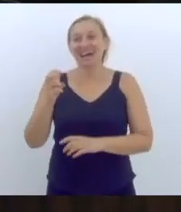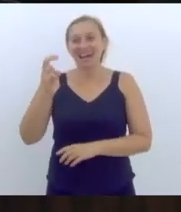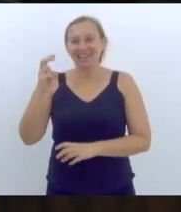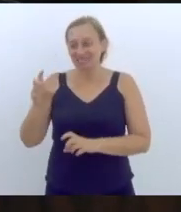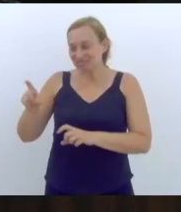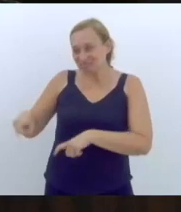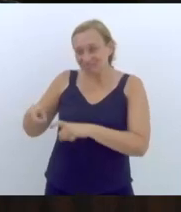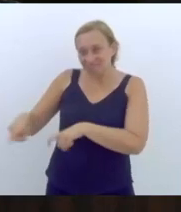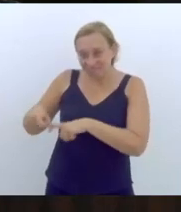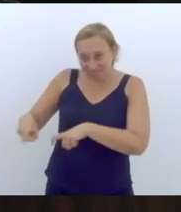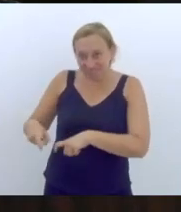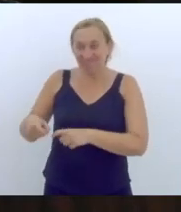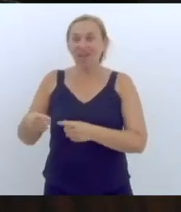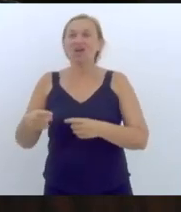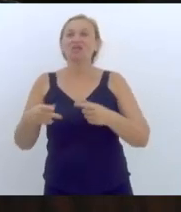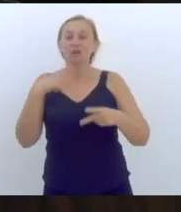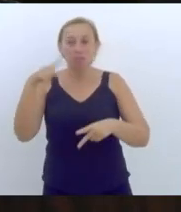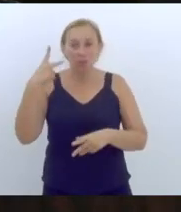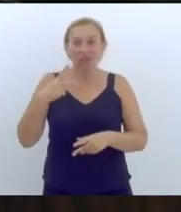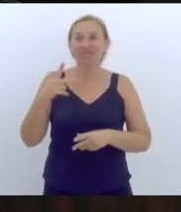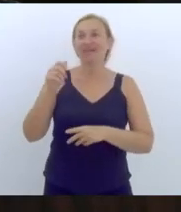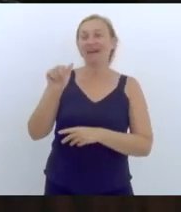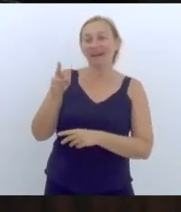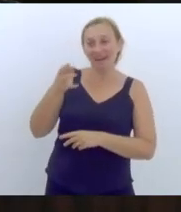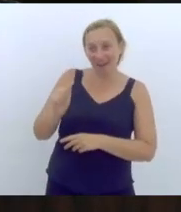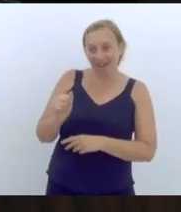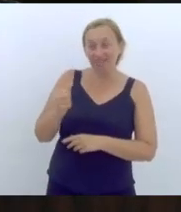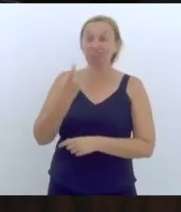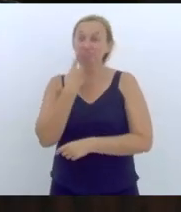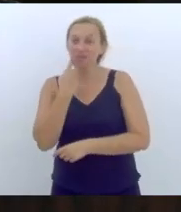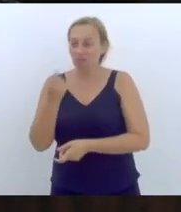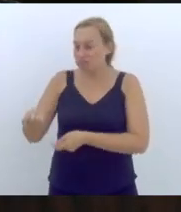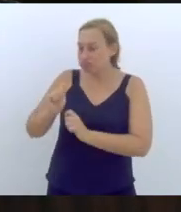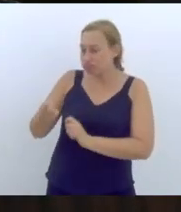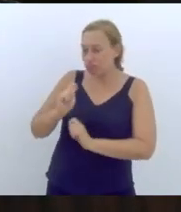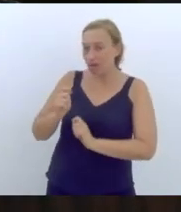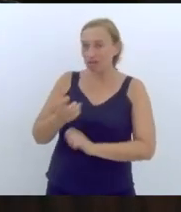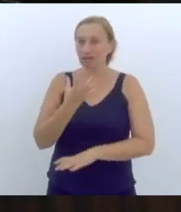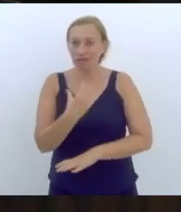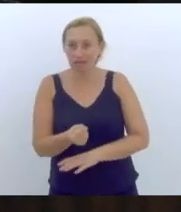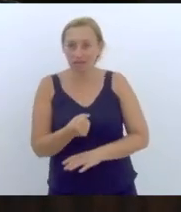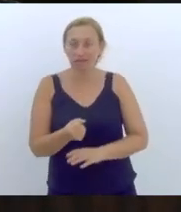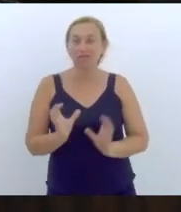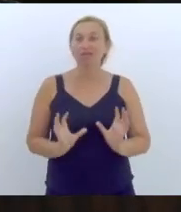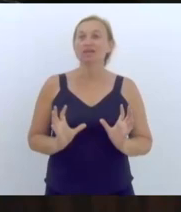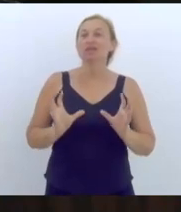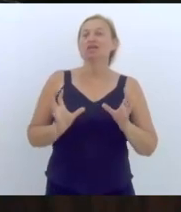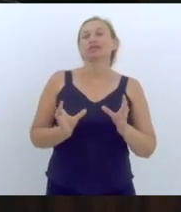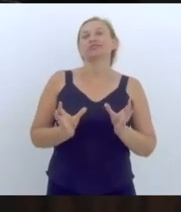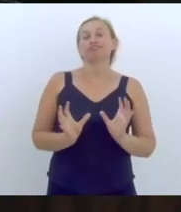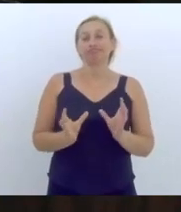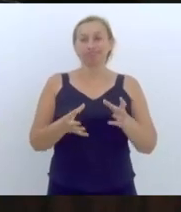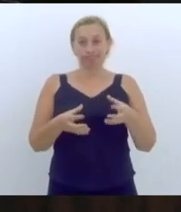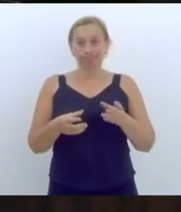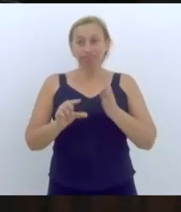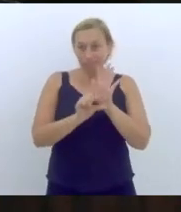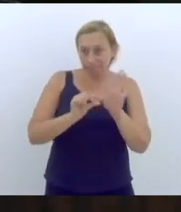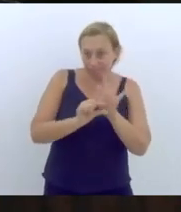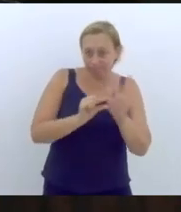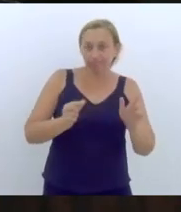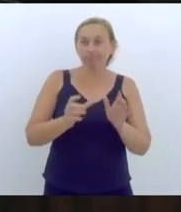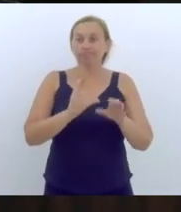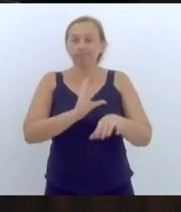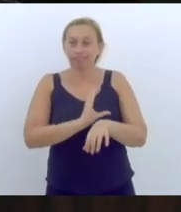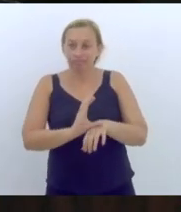e políticas rural, agrária e pesqueira, favorável com a emenda da Comissão de Constituição e Justiça. E de